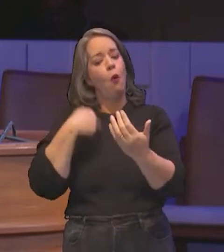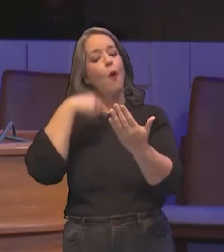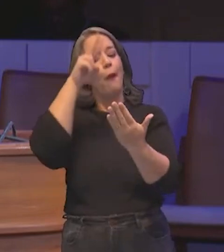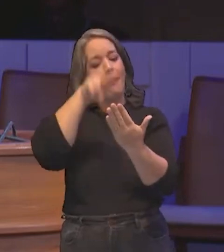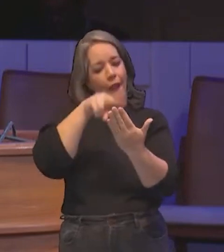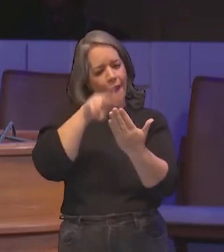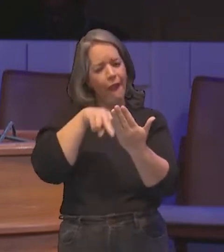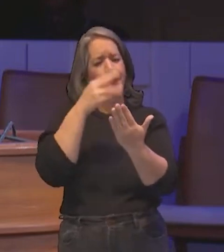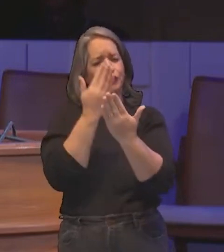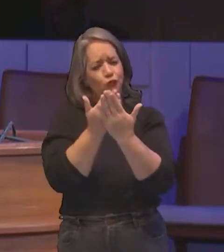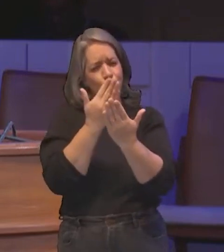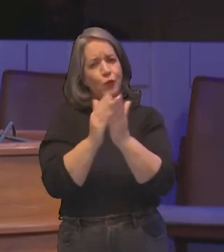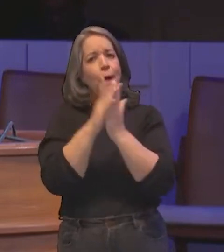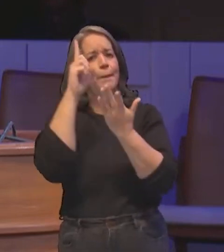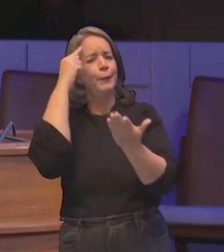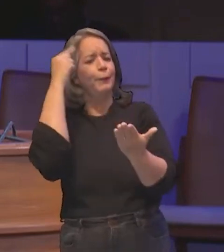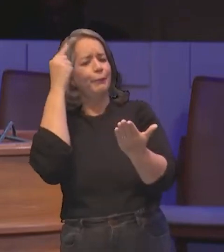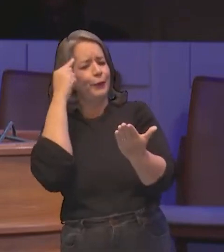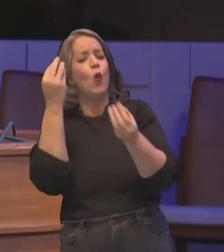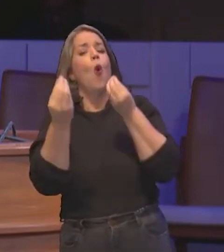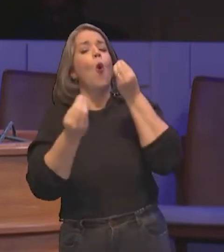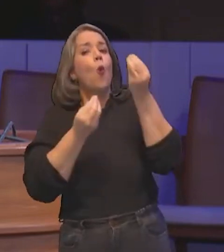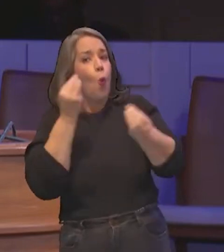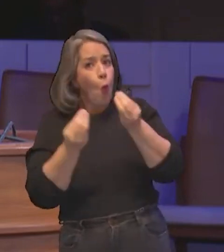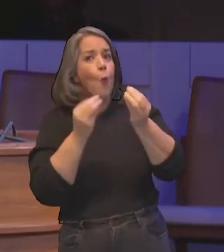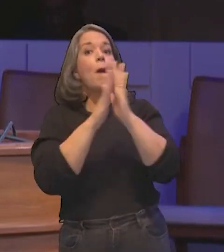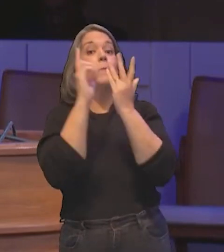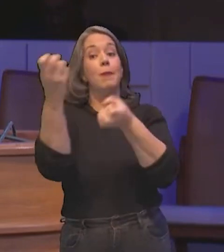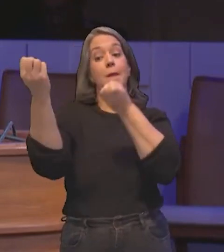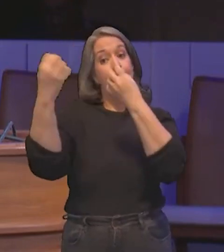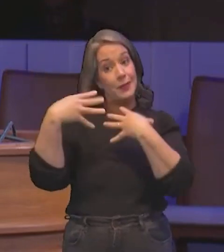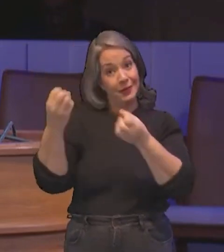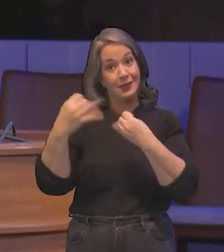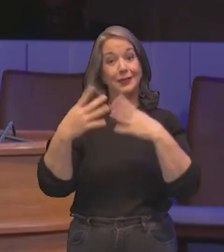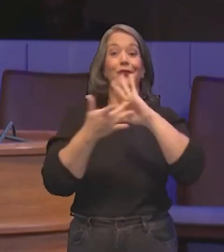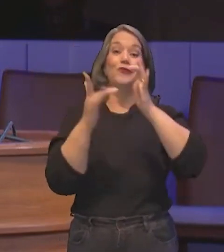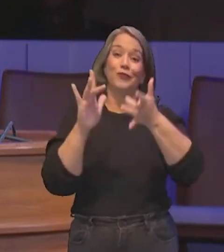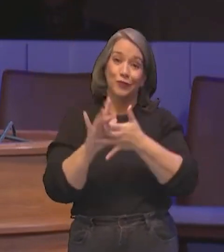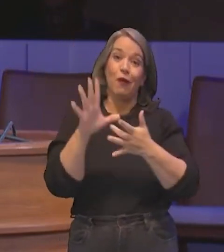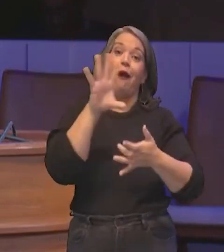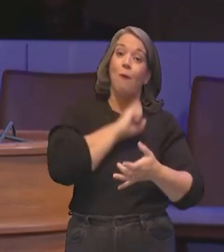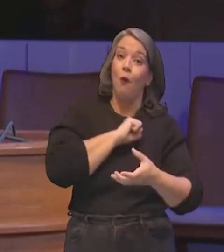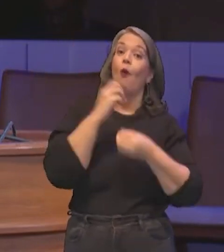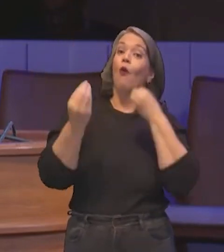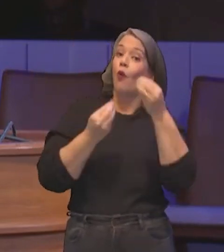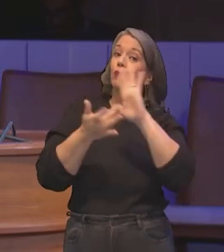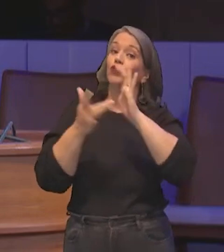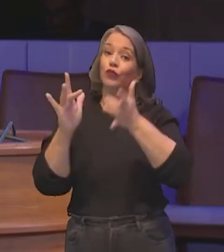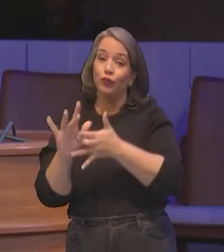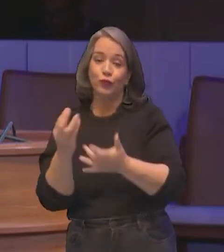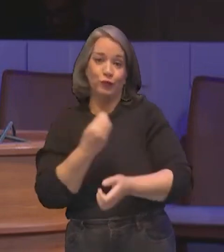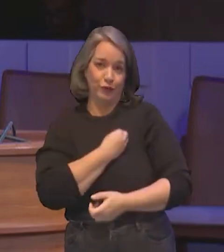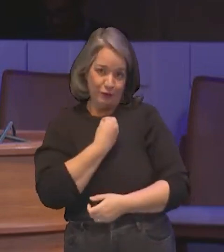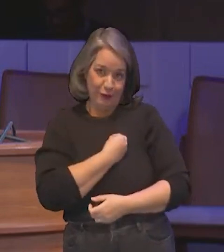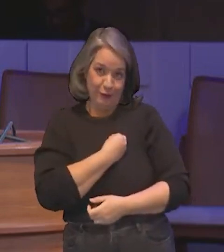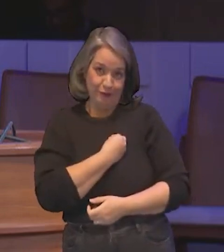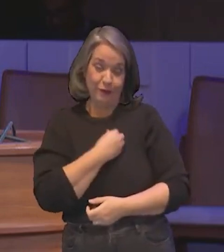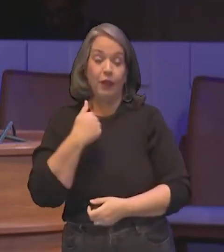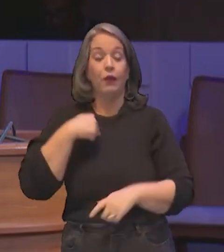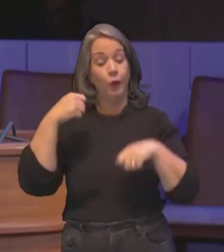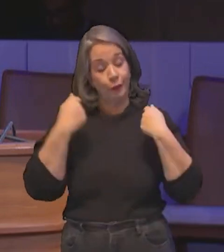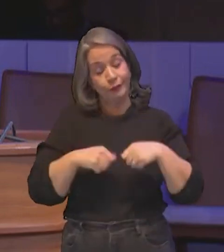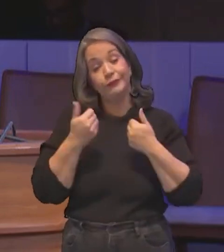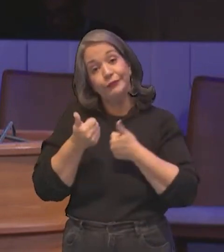O amor que nós devemos seguir, ele não é de qualquer forma, mas ele deve ser seguido assim como Jesus Cristo